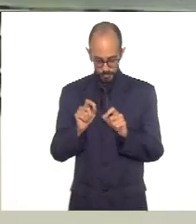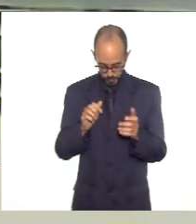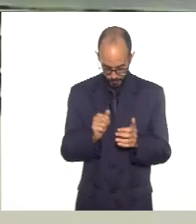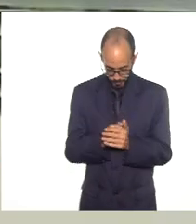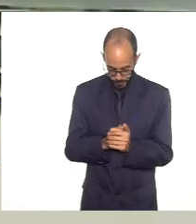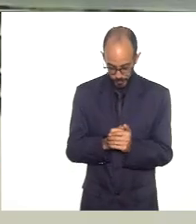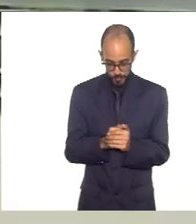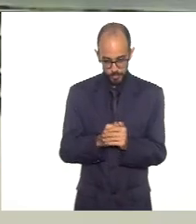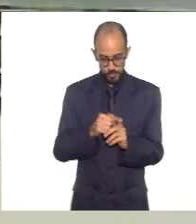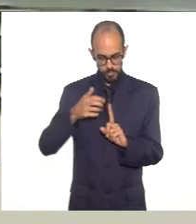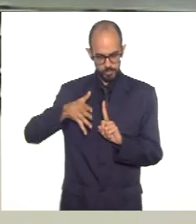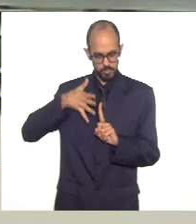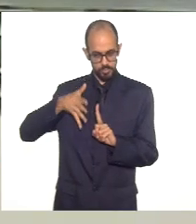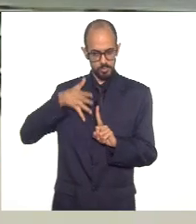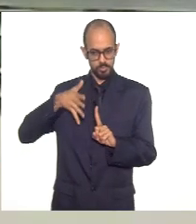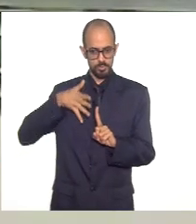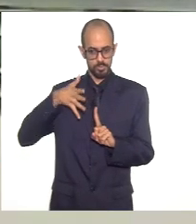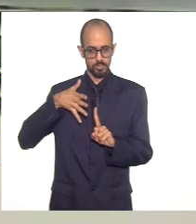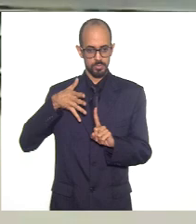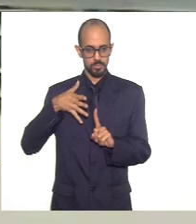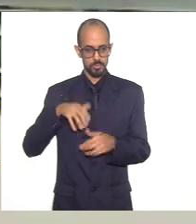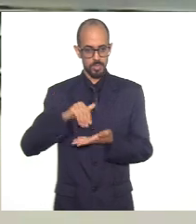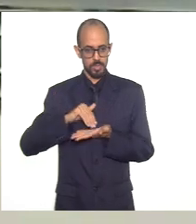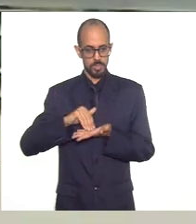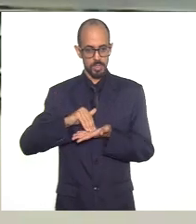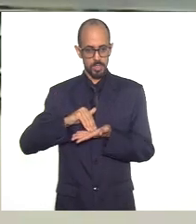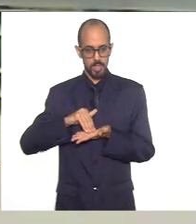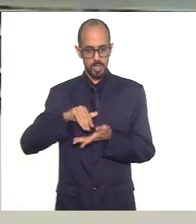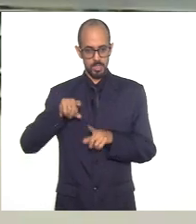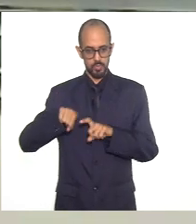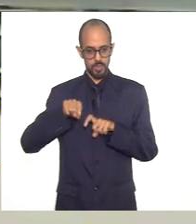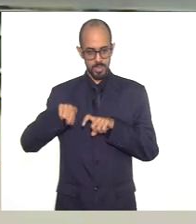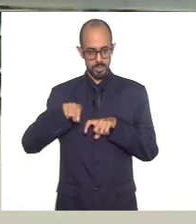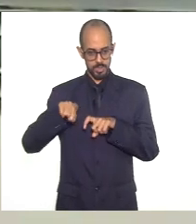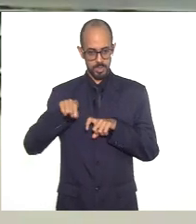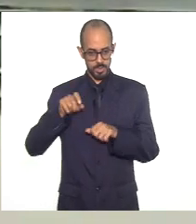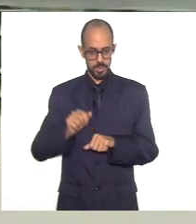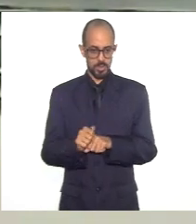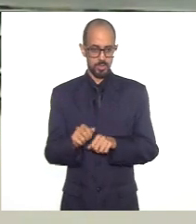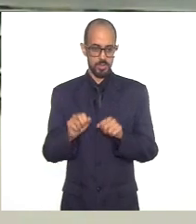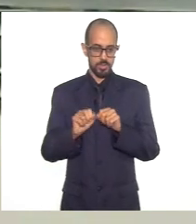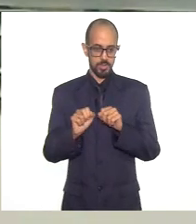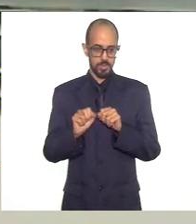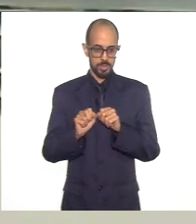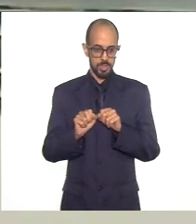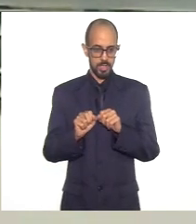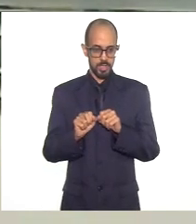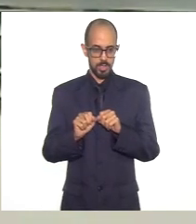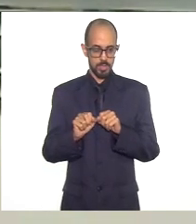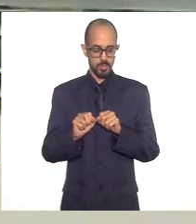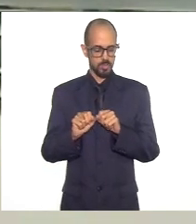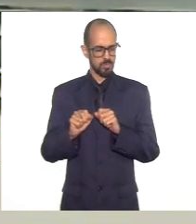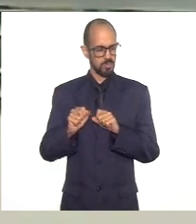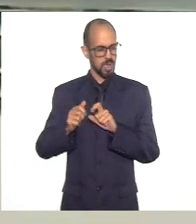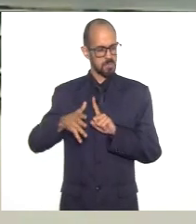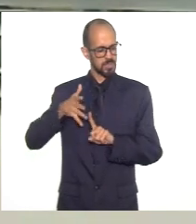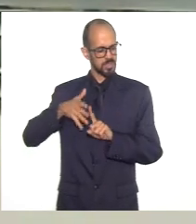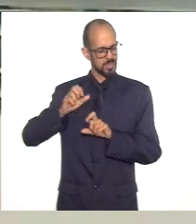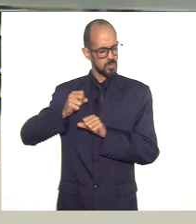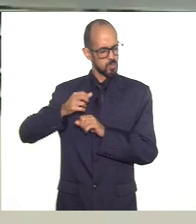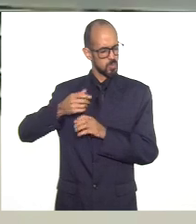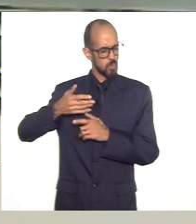os expositores da Secretaria de Fazenda fizeram uma longa